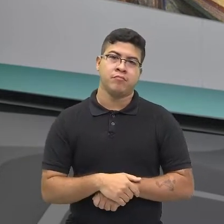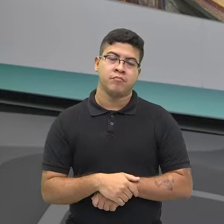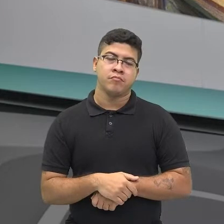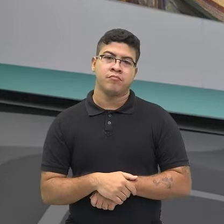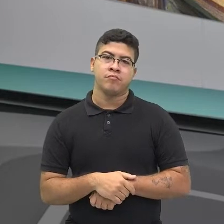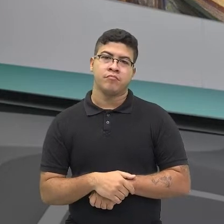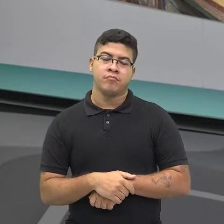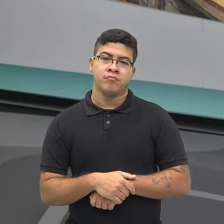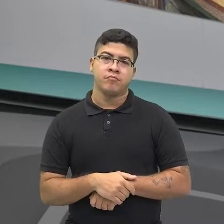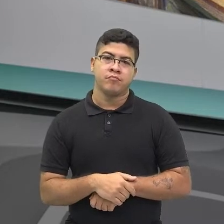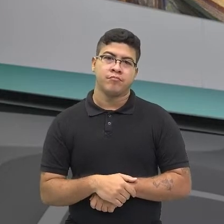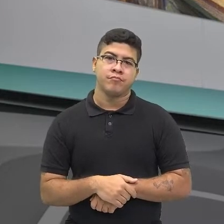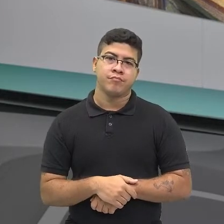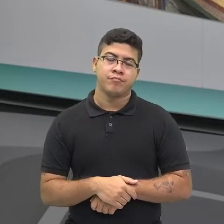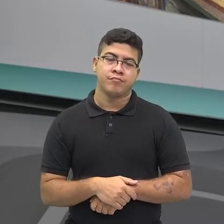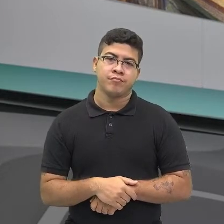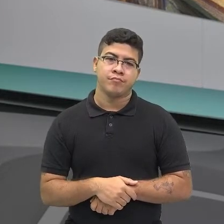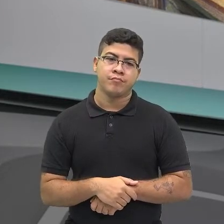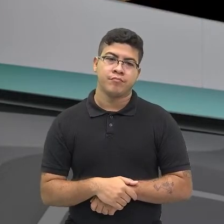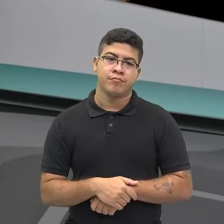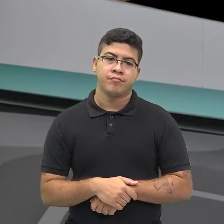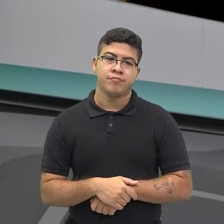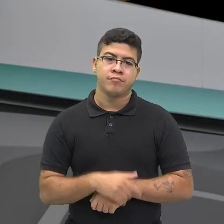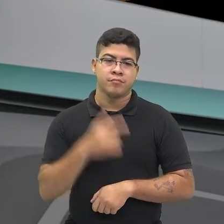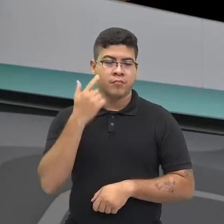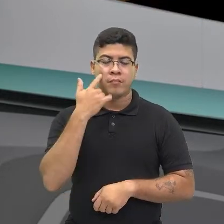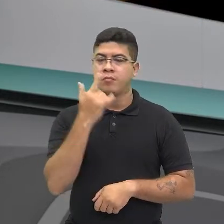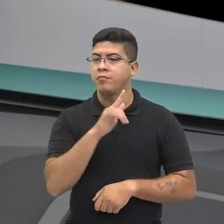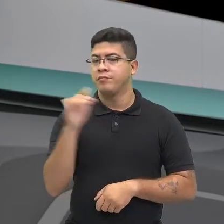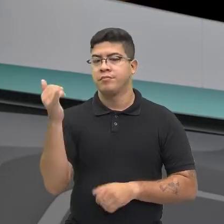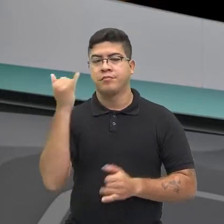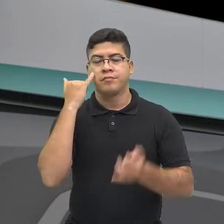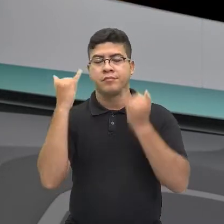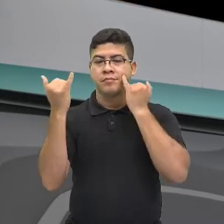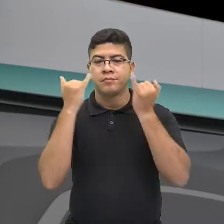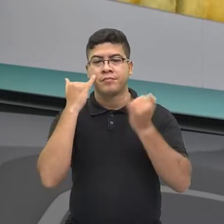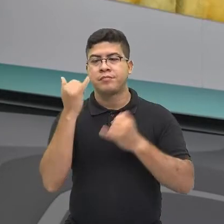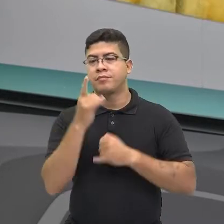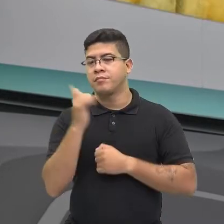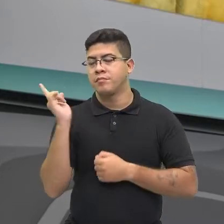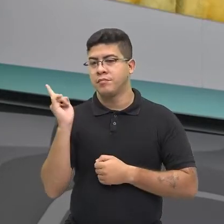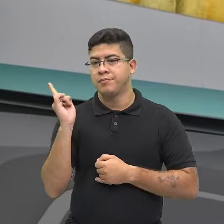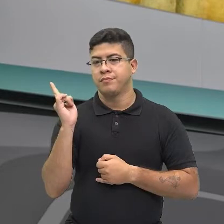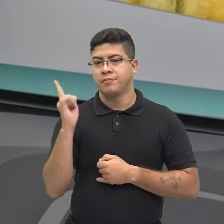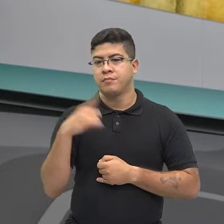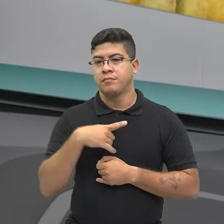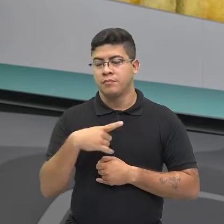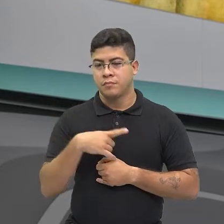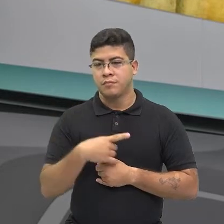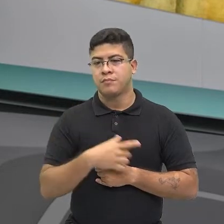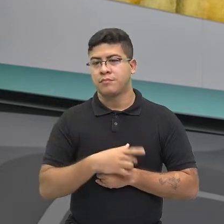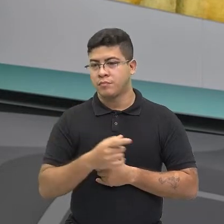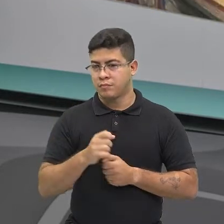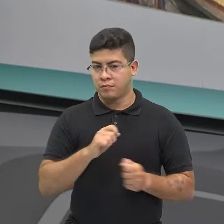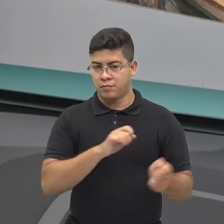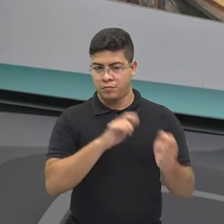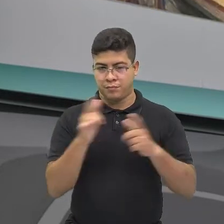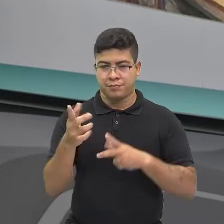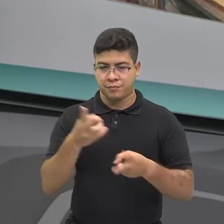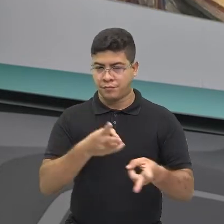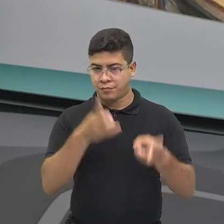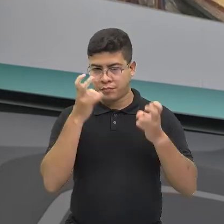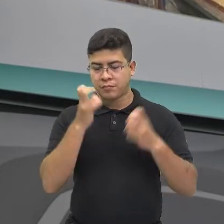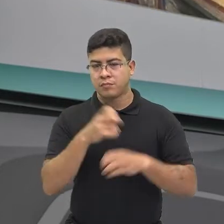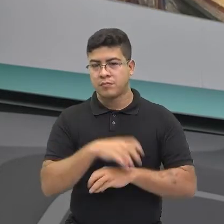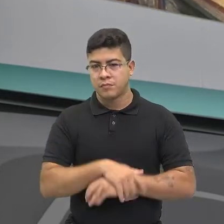vamos tratar hoje. Olha só, temos mais informação? Temos mais informação. Olha só o vaso aqui que eu tenho. Passou o vaso, você viu? Você